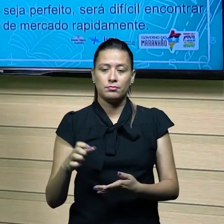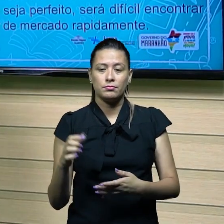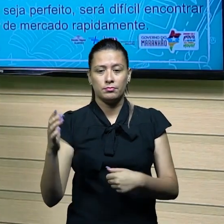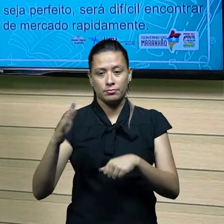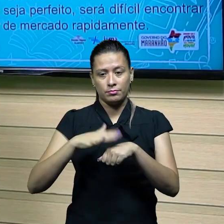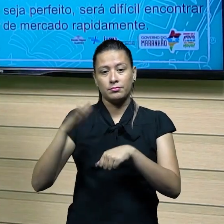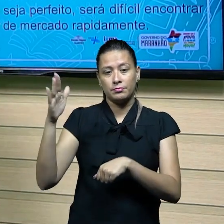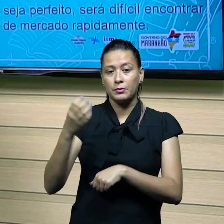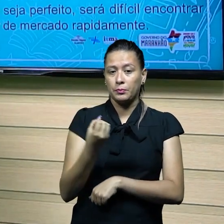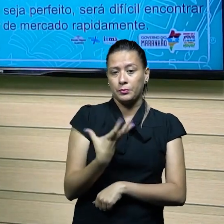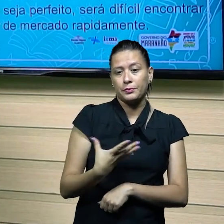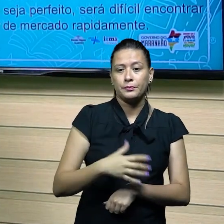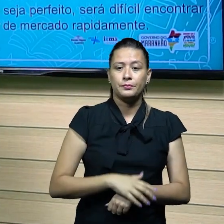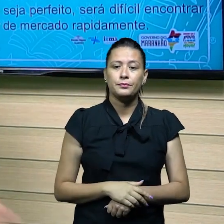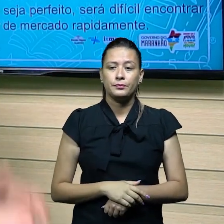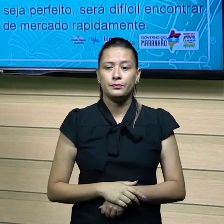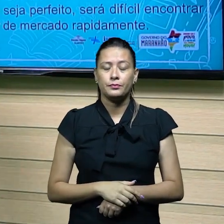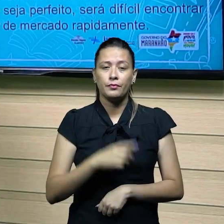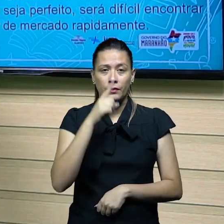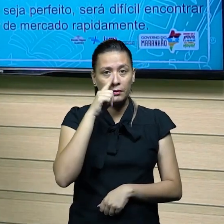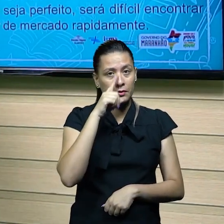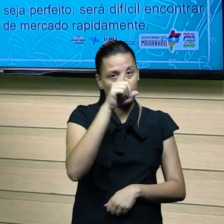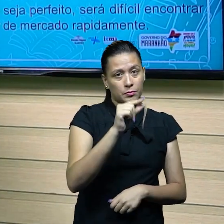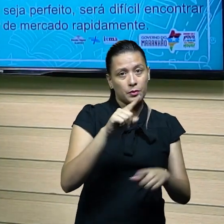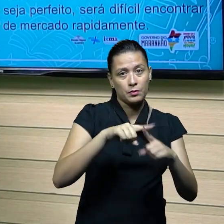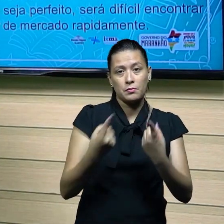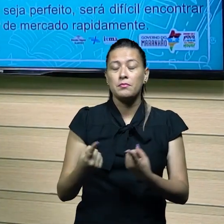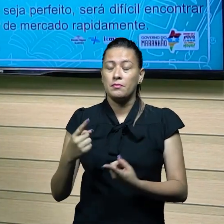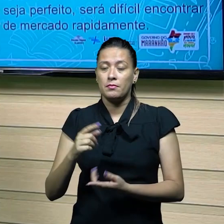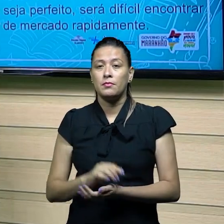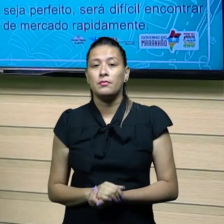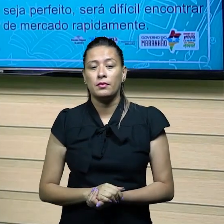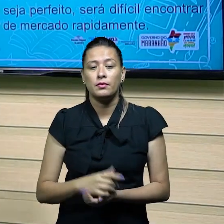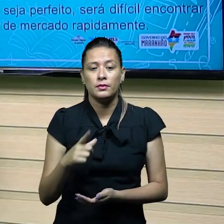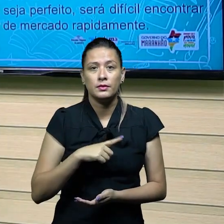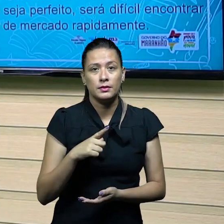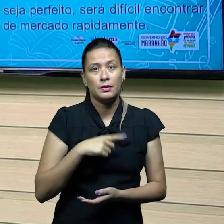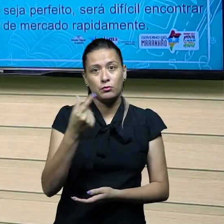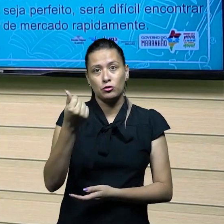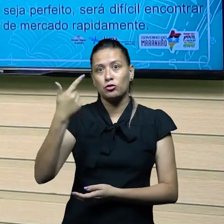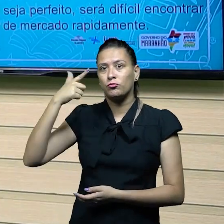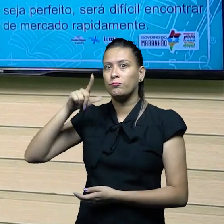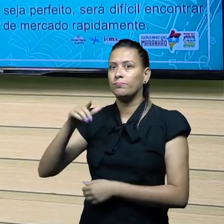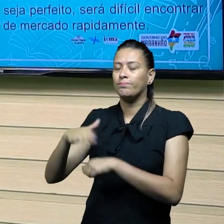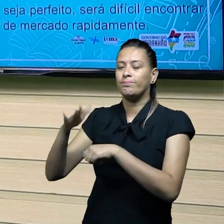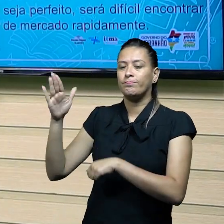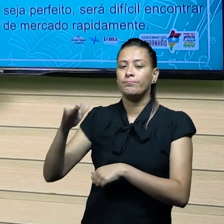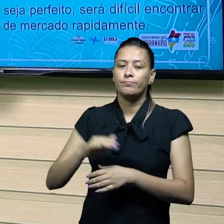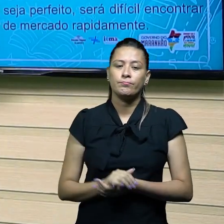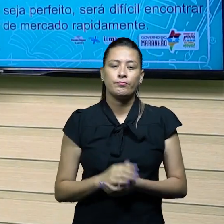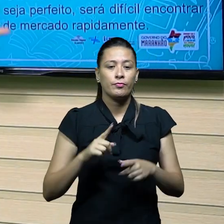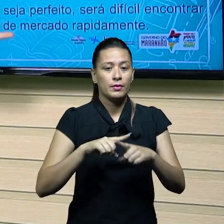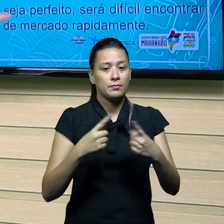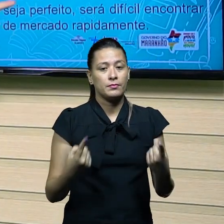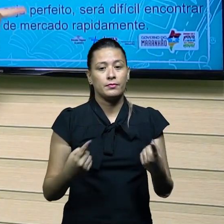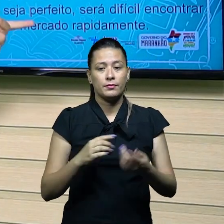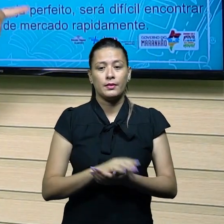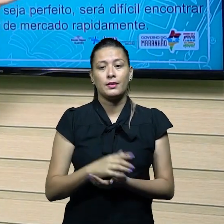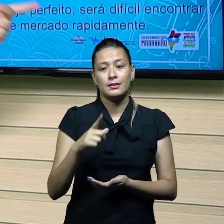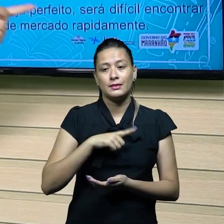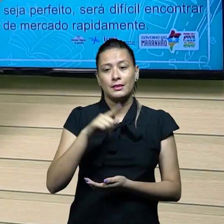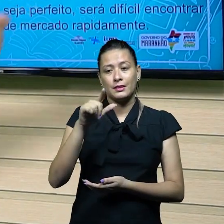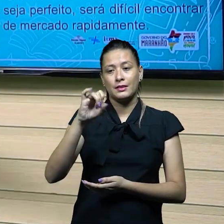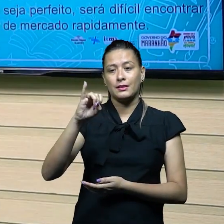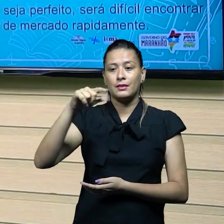liquidez, porque não vai ser a qualquer momento que eu vou conseguir adquirir aquele dinheiro de volta que eu investi no imóvel. Olha aqui, ó, contudo, quem investe em